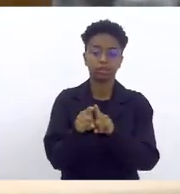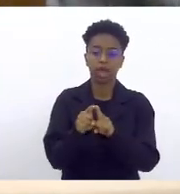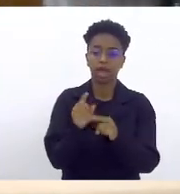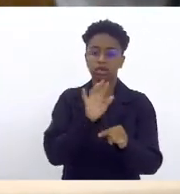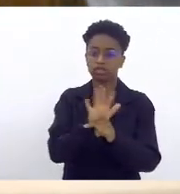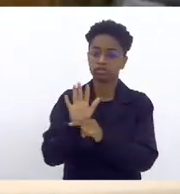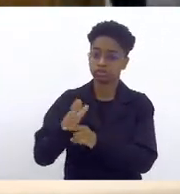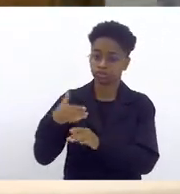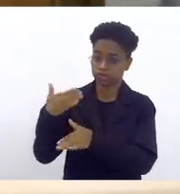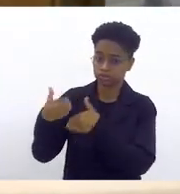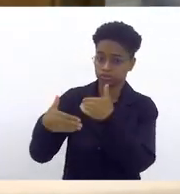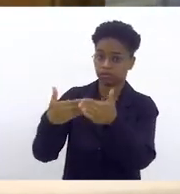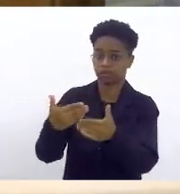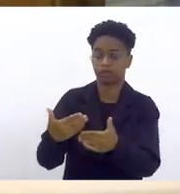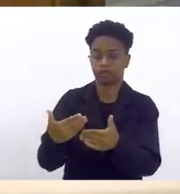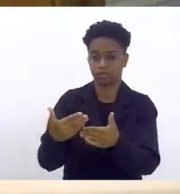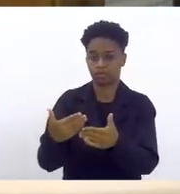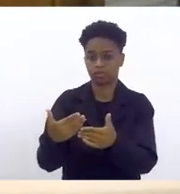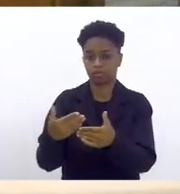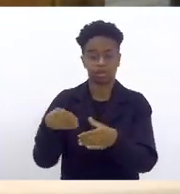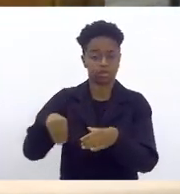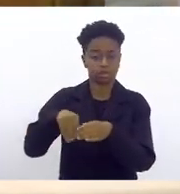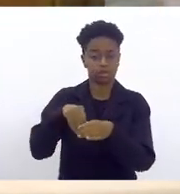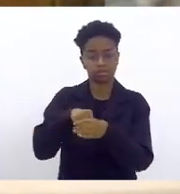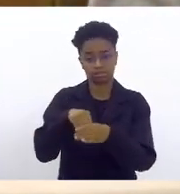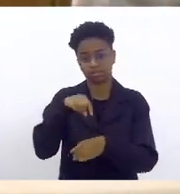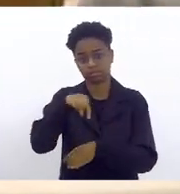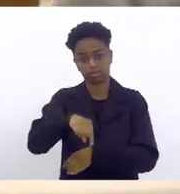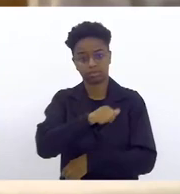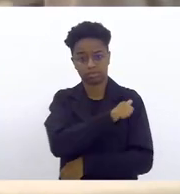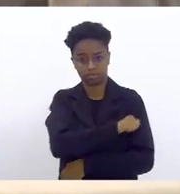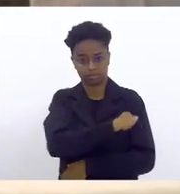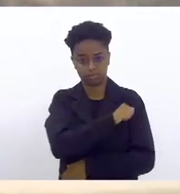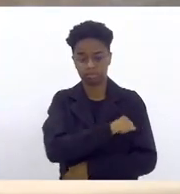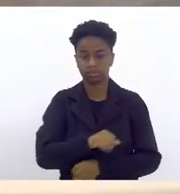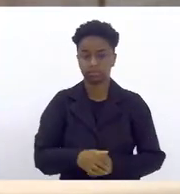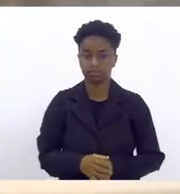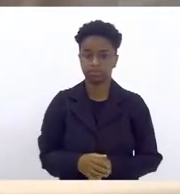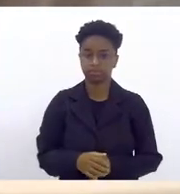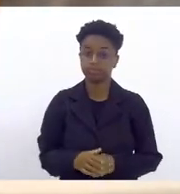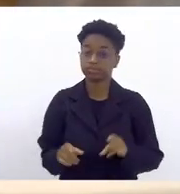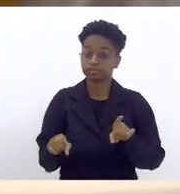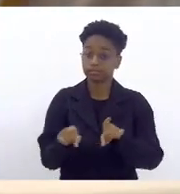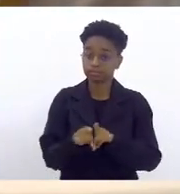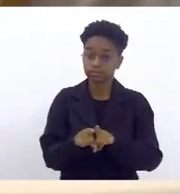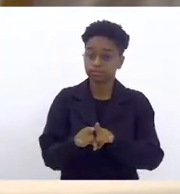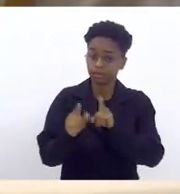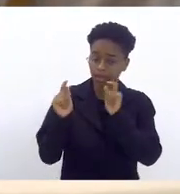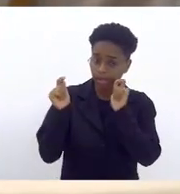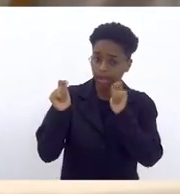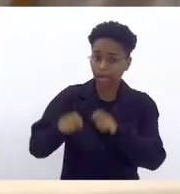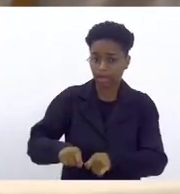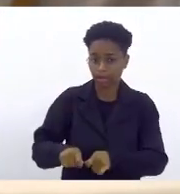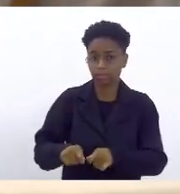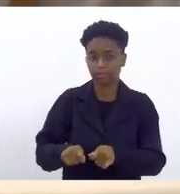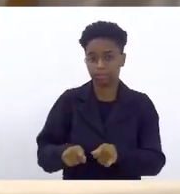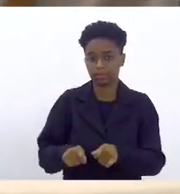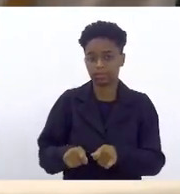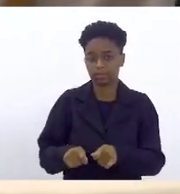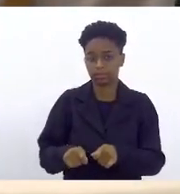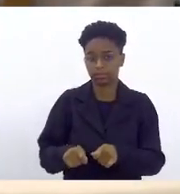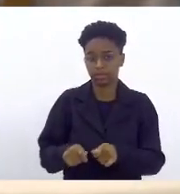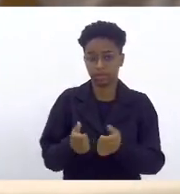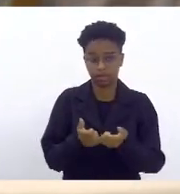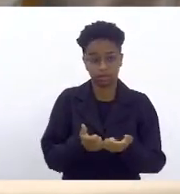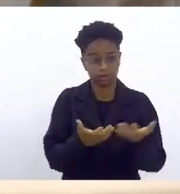o desenvolvimento do complexo em todo estado do Rio de Janeiro além da própria capacidade de